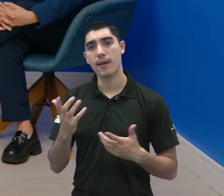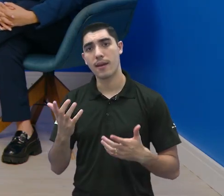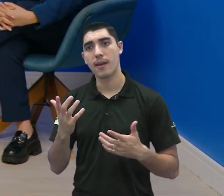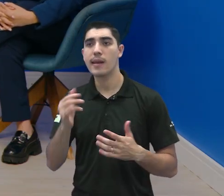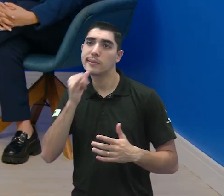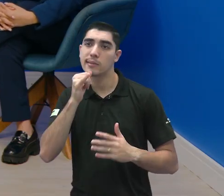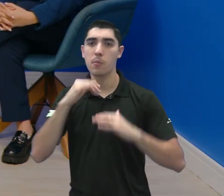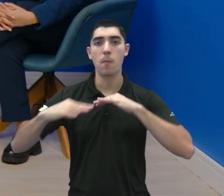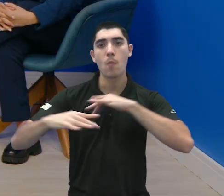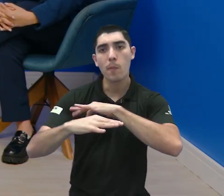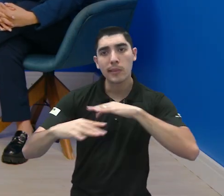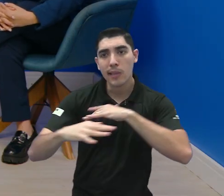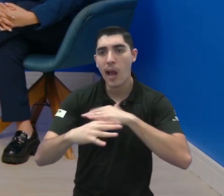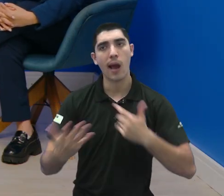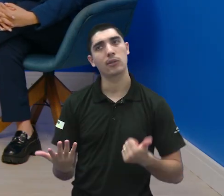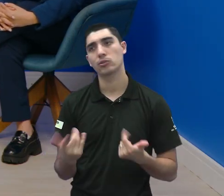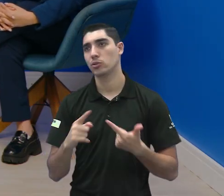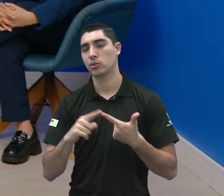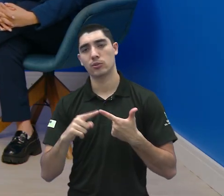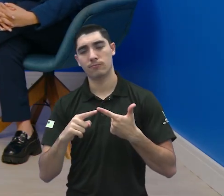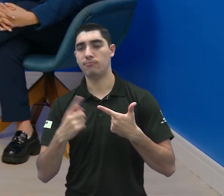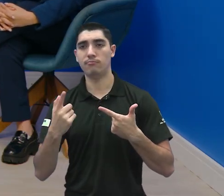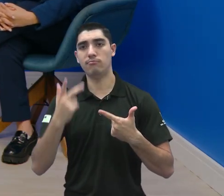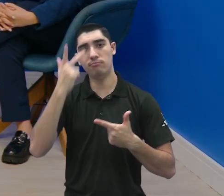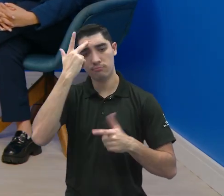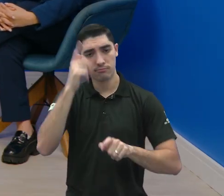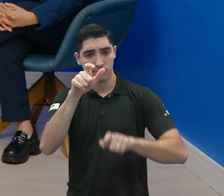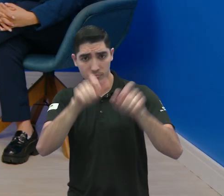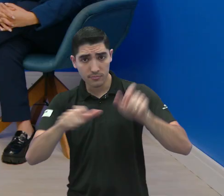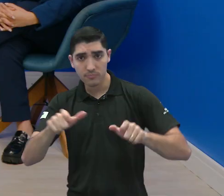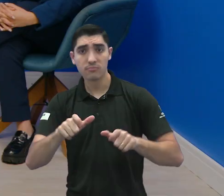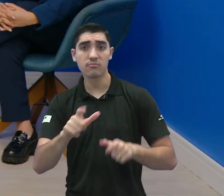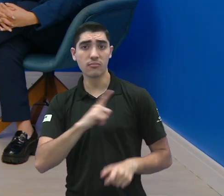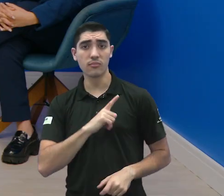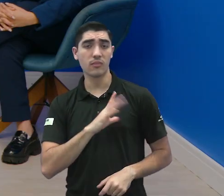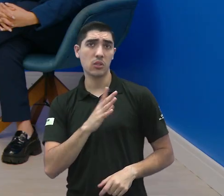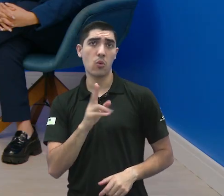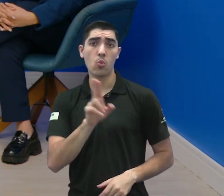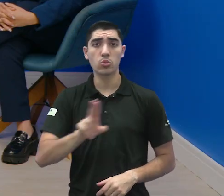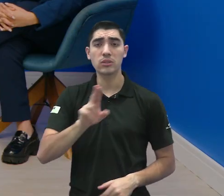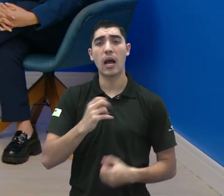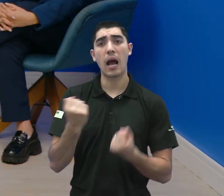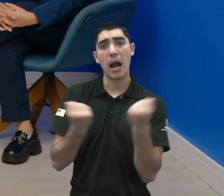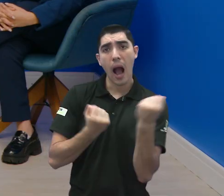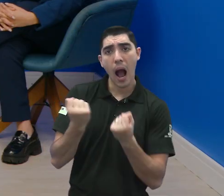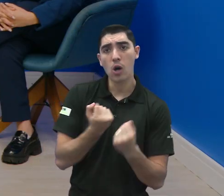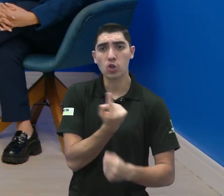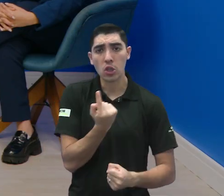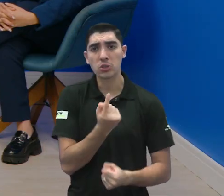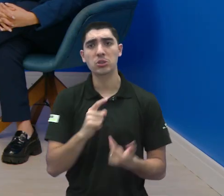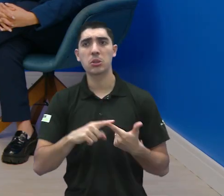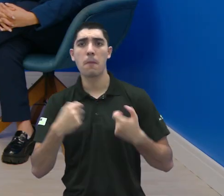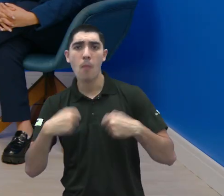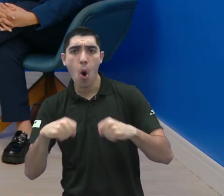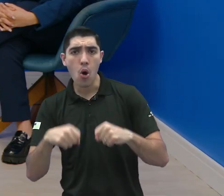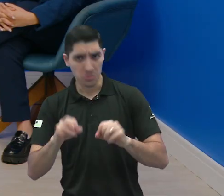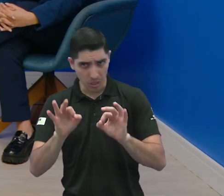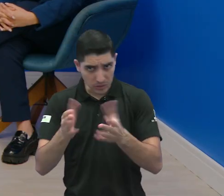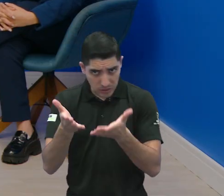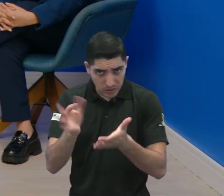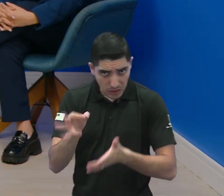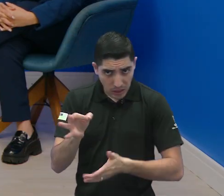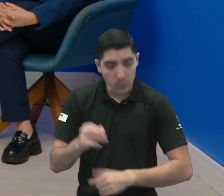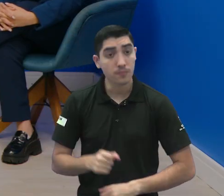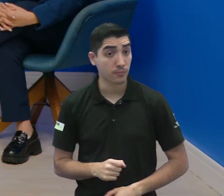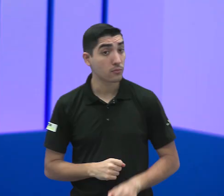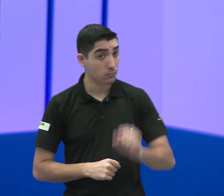questões como mobilidade urbana, um maior número de pessoas com veículos individuais, motos, carros. É isso ou não? Está muito distante. Você